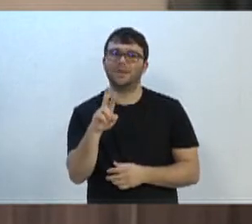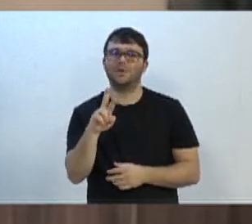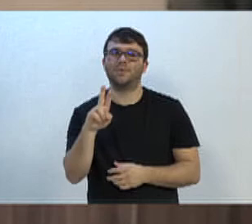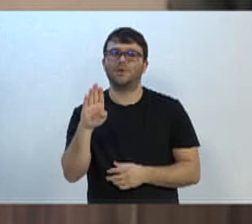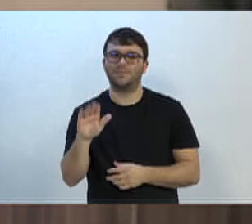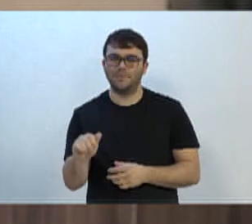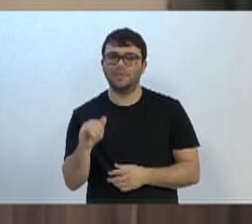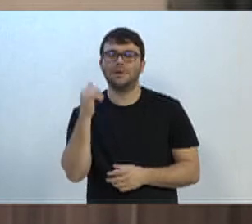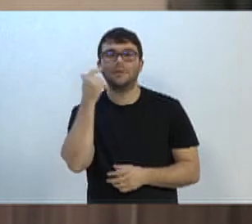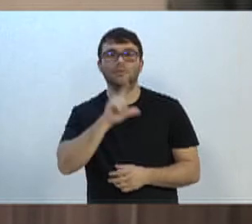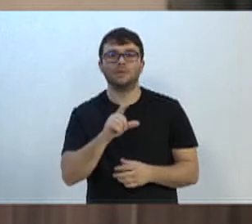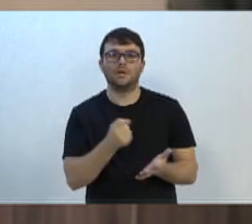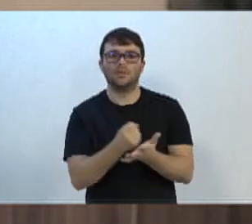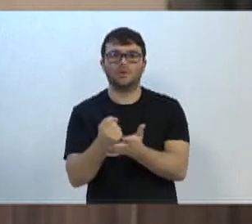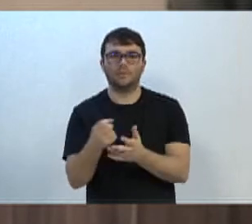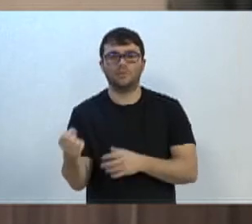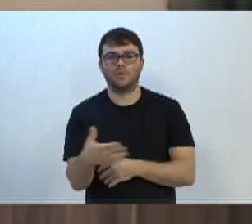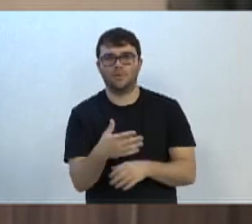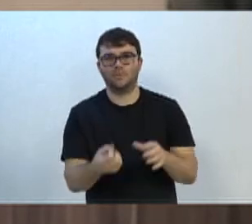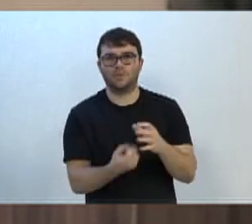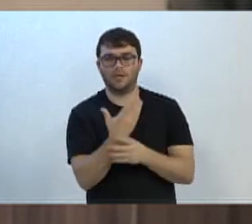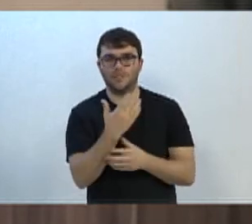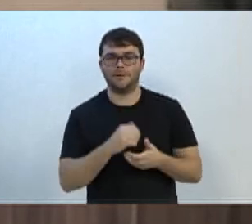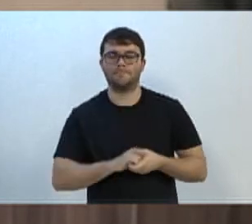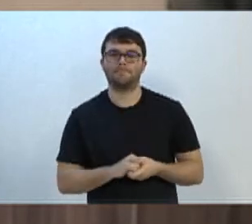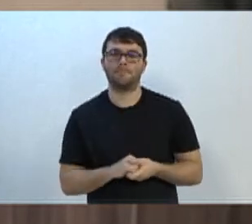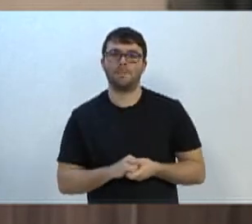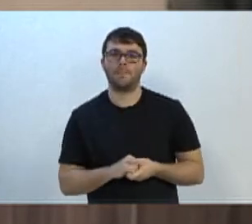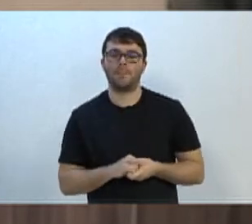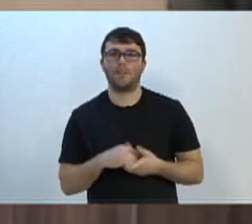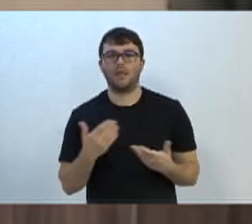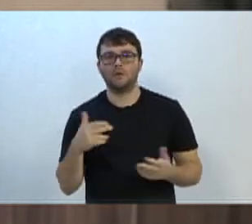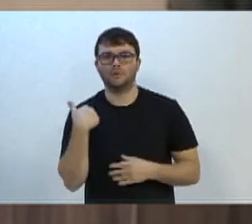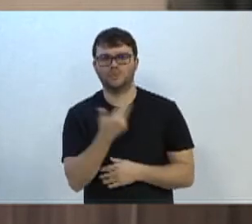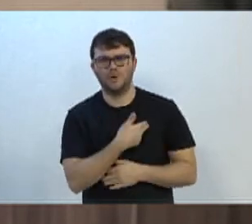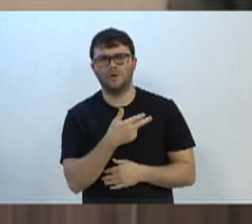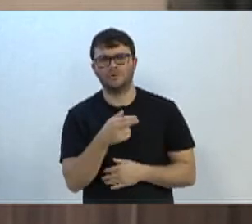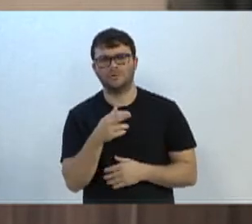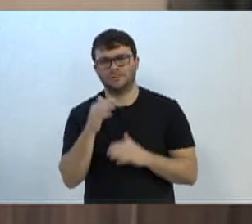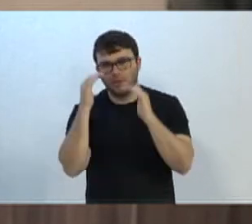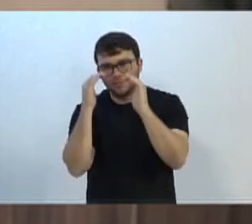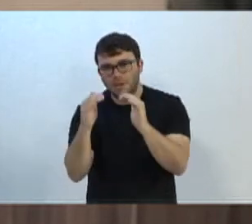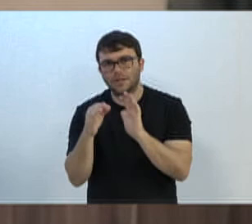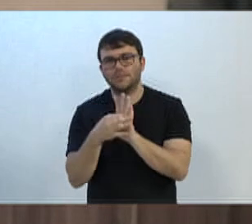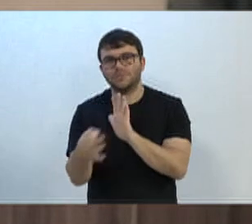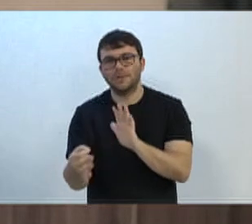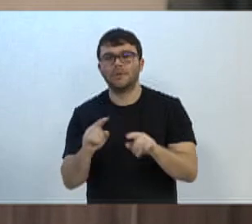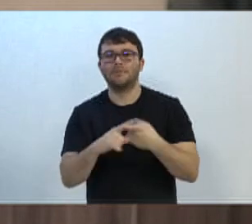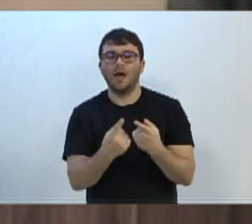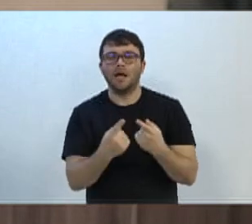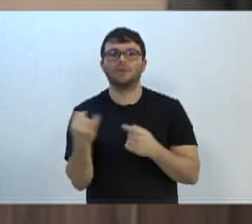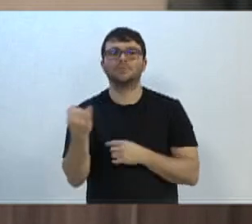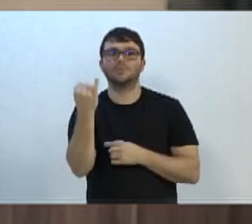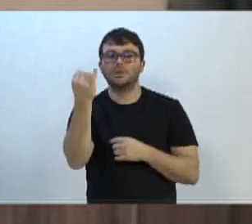esse contrato novo em relação a isso respeitamos a opinião de todo mundo mas acho que é fundamental que também existe